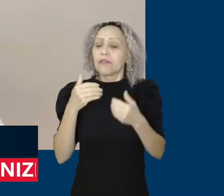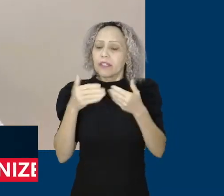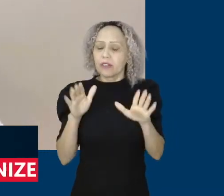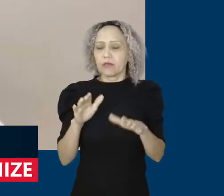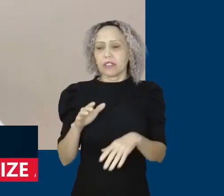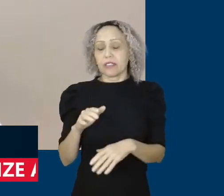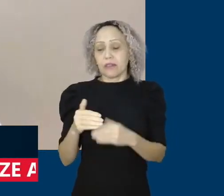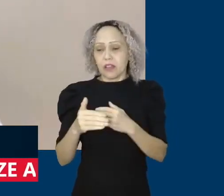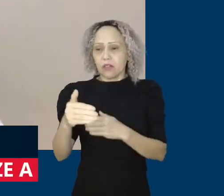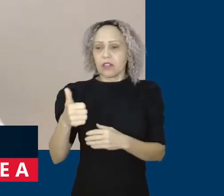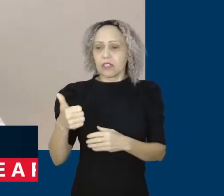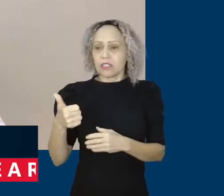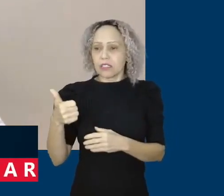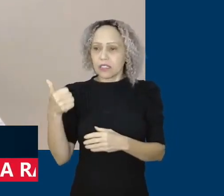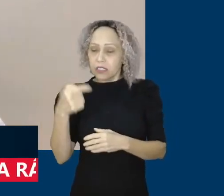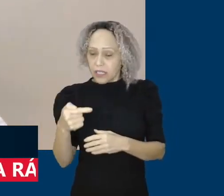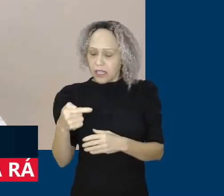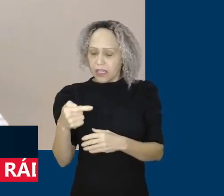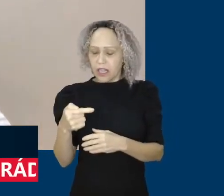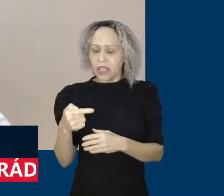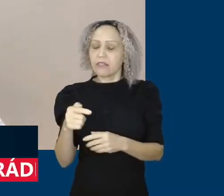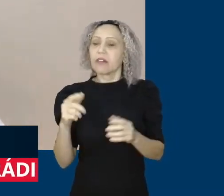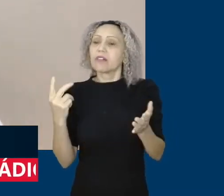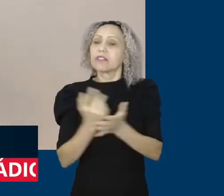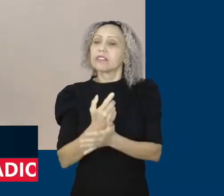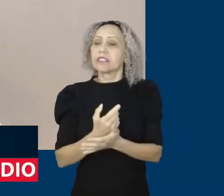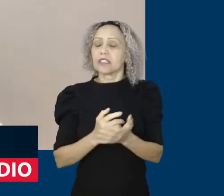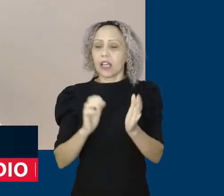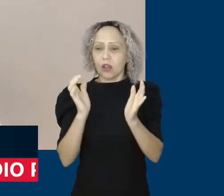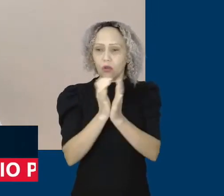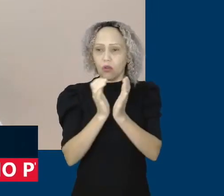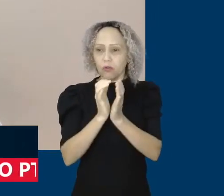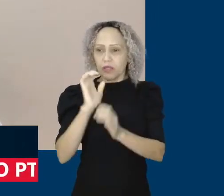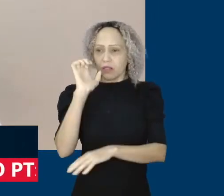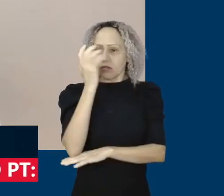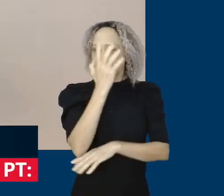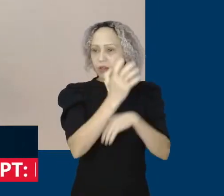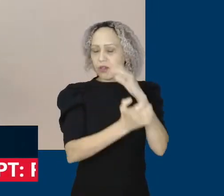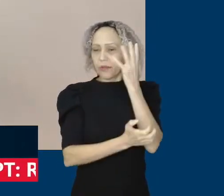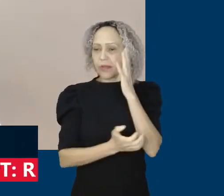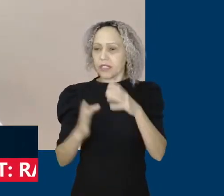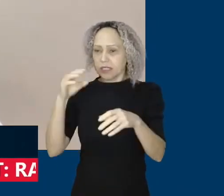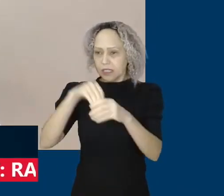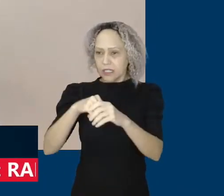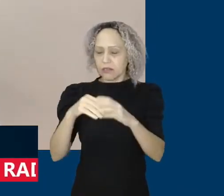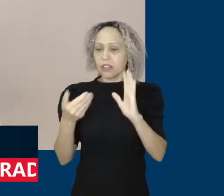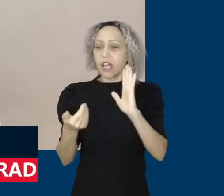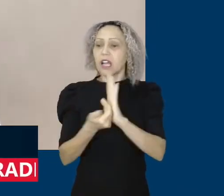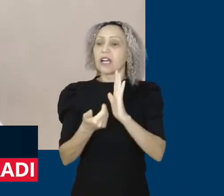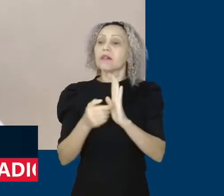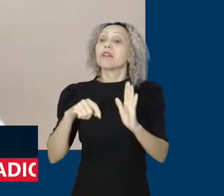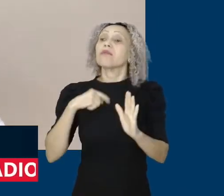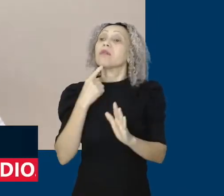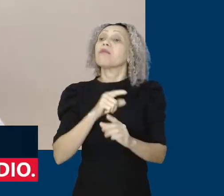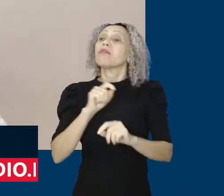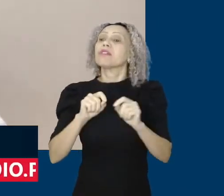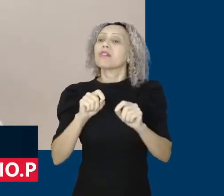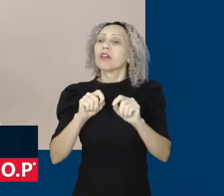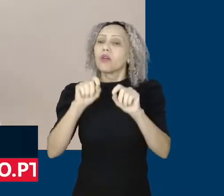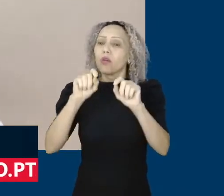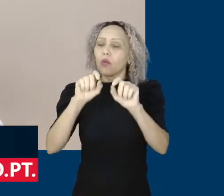17, a Comissão de Meio Ambiente na Câmara, eu propus lá e foi aprovado, nós realizaremos um seminário